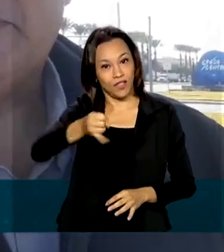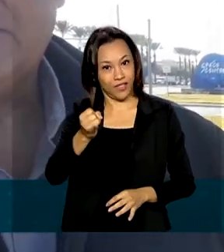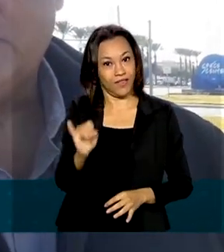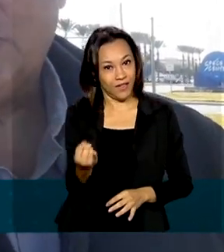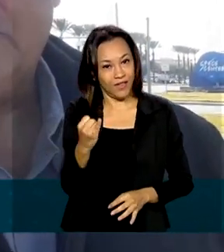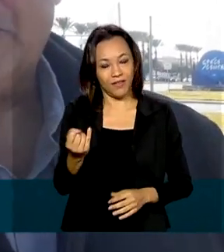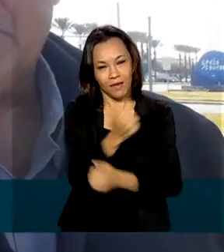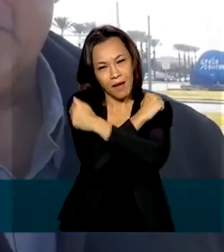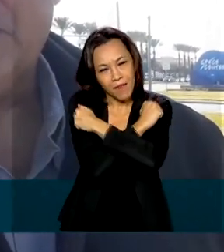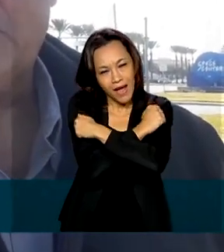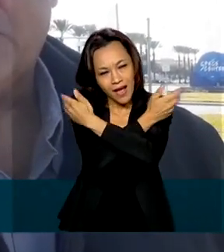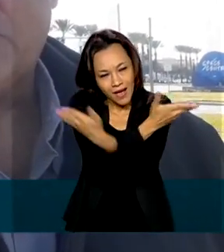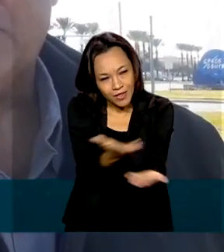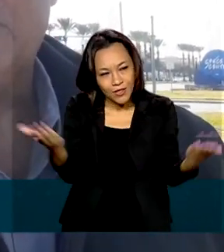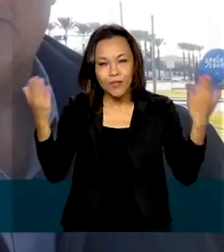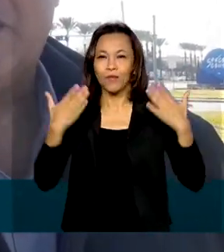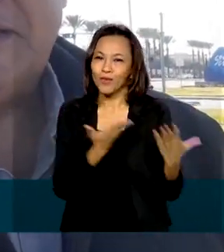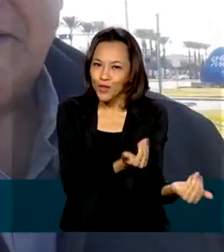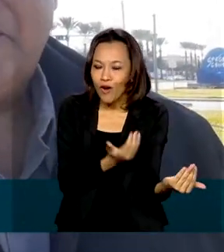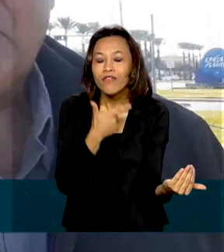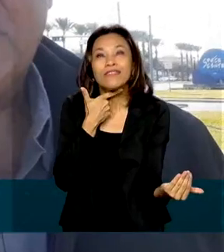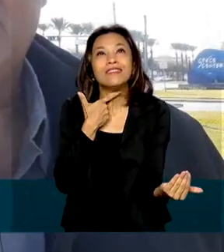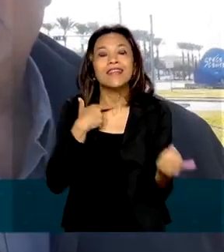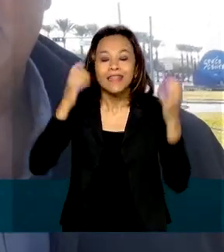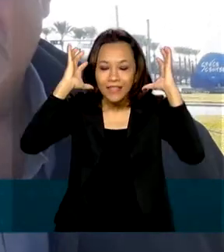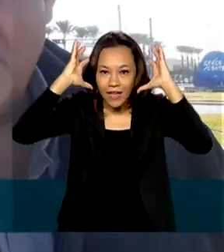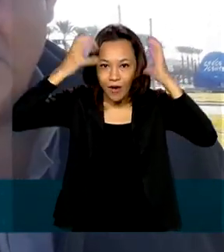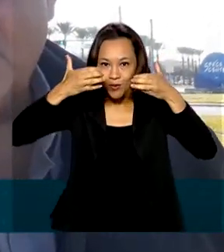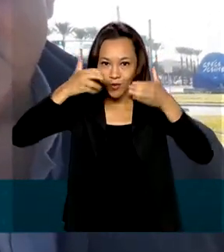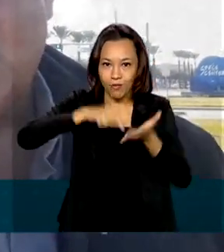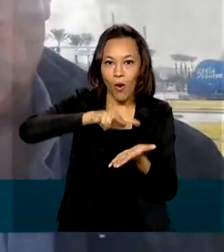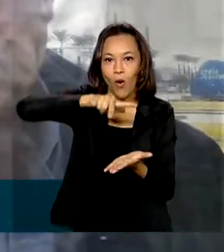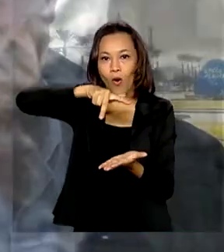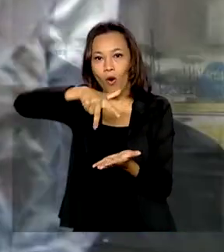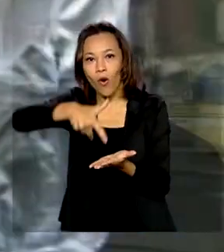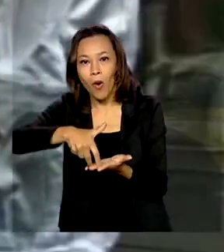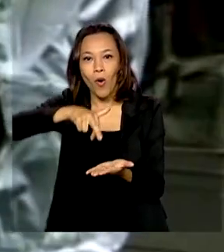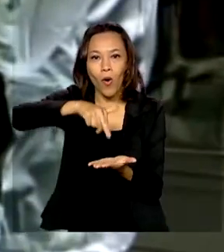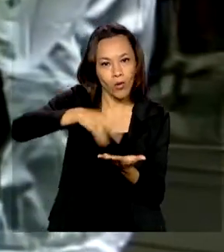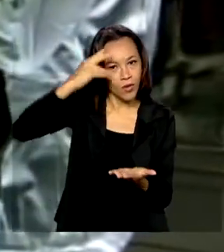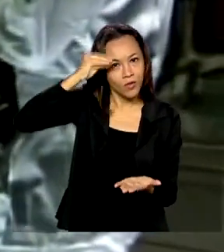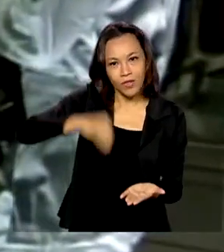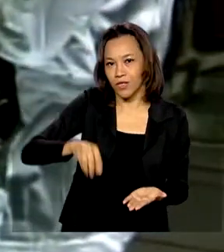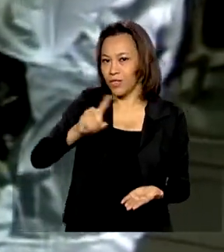Né? Grande abraço para os jovens que estão querendo ser astronautas aí. Né? Nunca desistam do seu sonho.